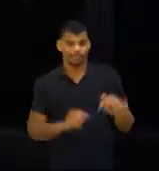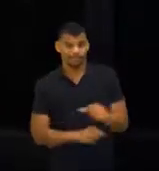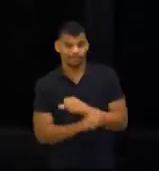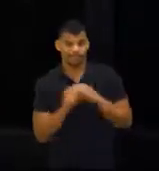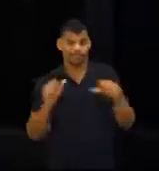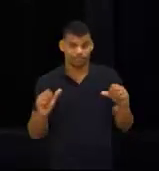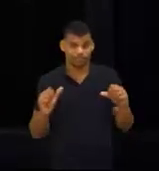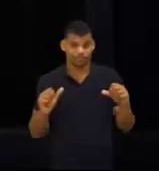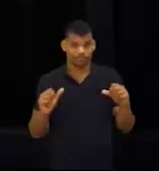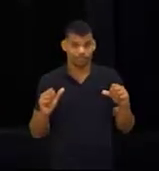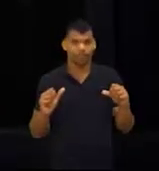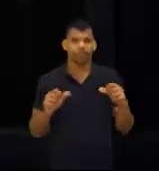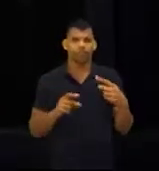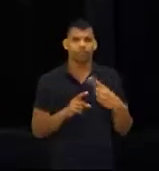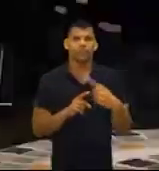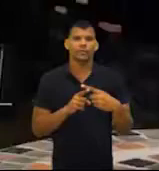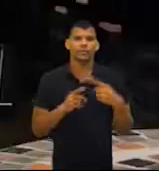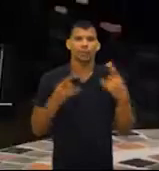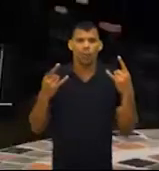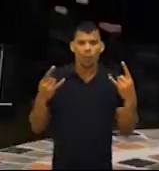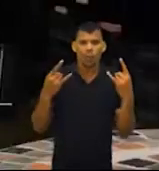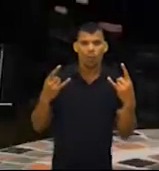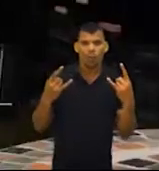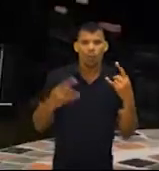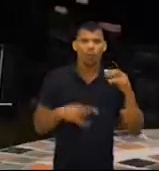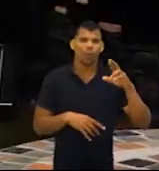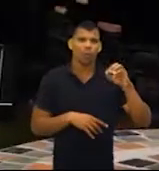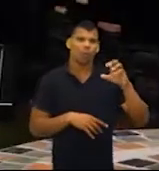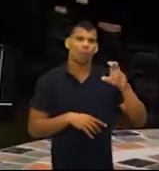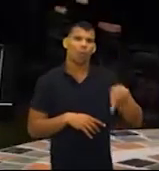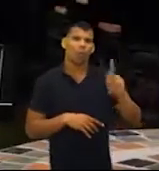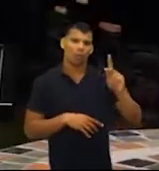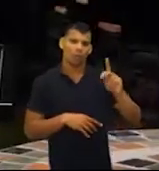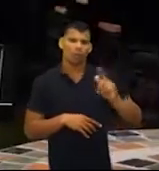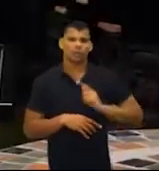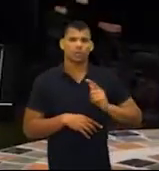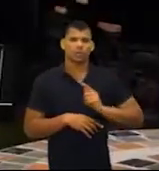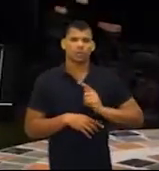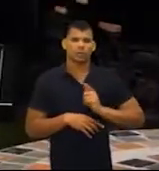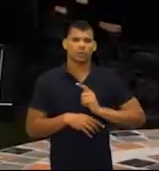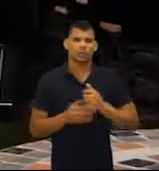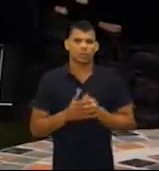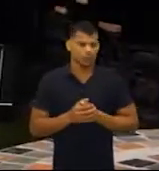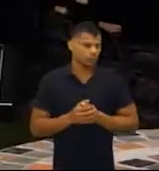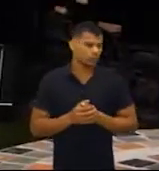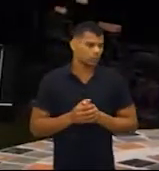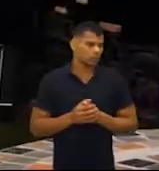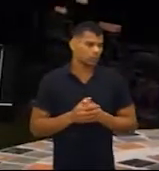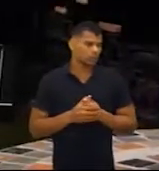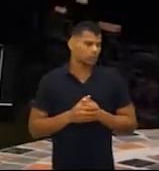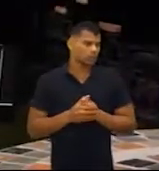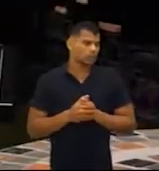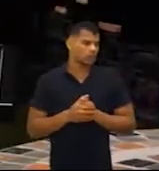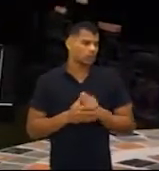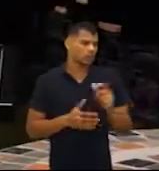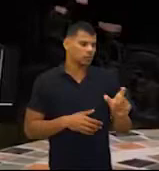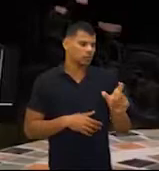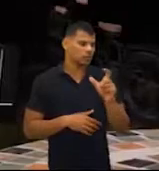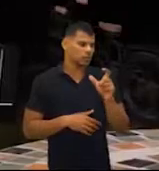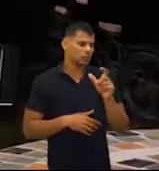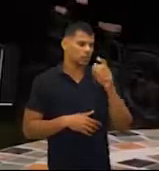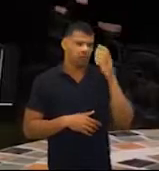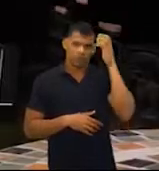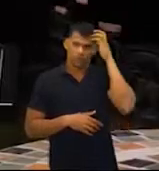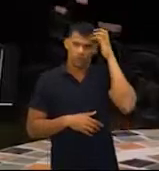foi se direcionar para o rock. Eu tinha muito pouca influência do rock, mas cheguei a ser chamado rei do rock pelo Chacrinha. Eu falei: Chacrinha, não chama isso porque eu não tenho